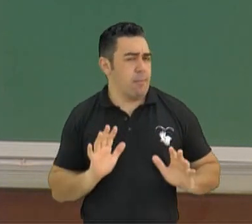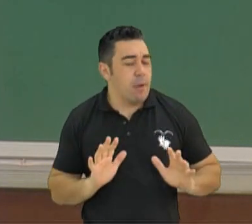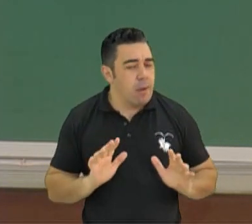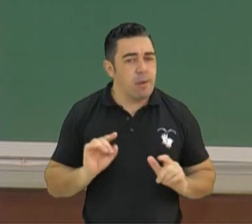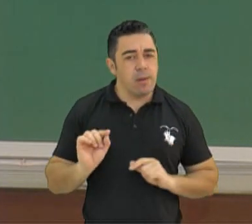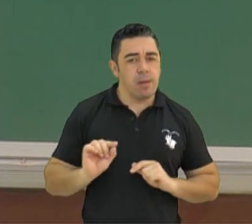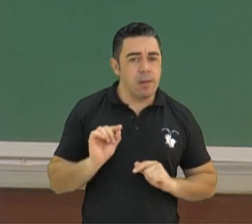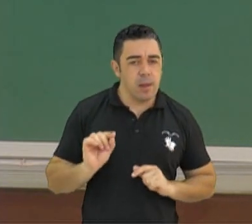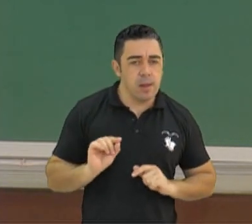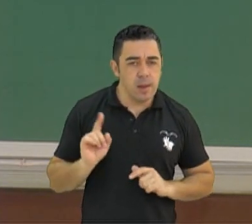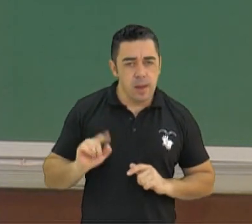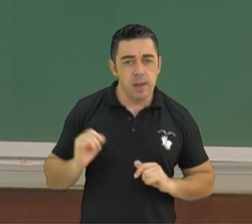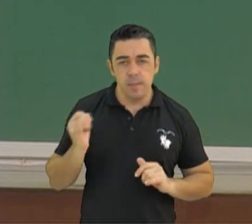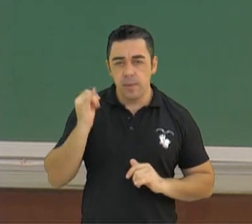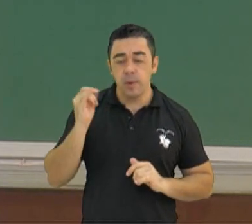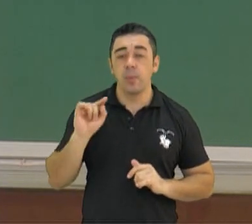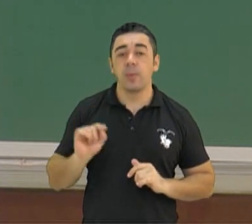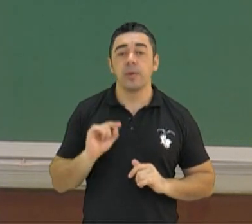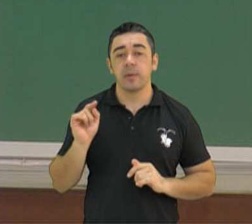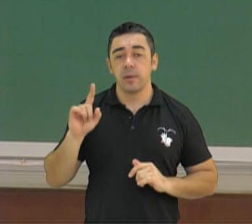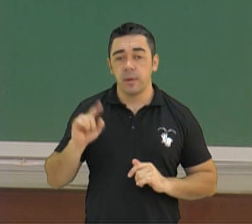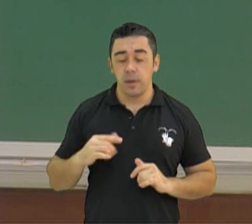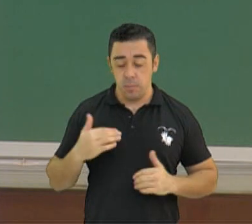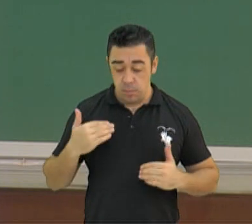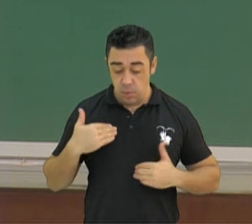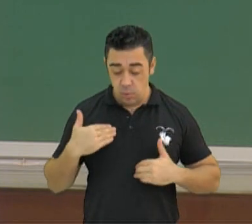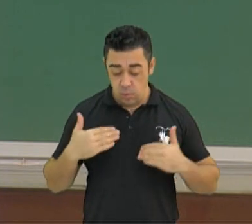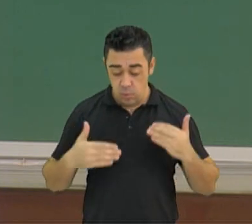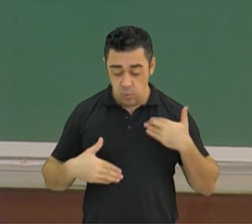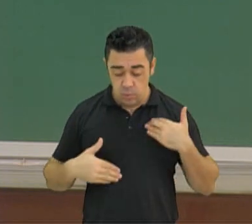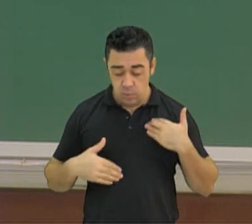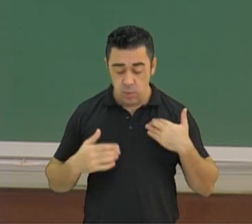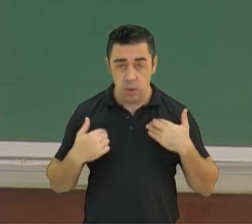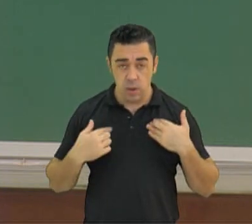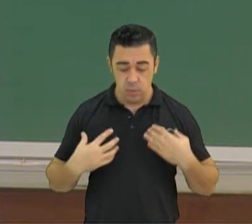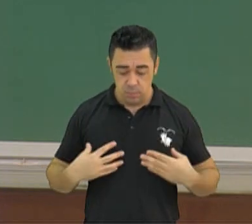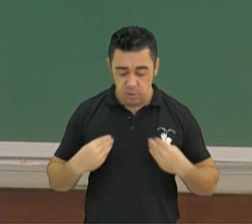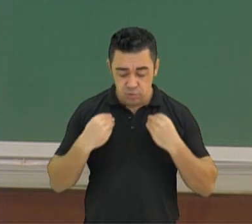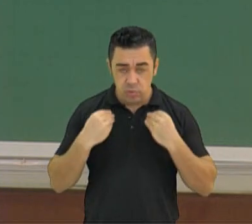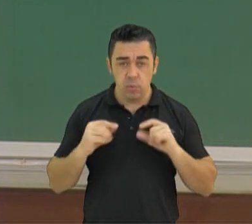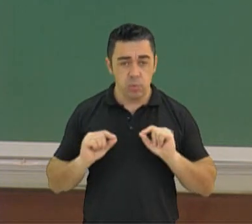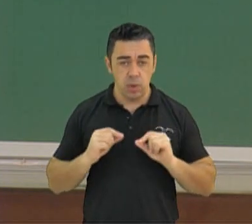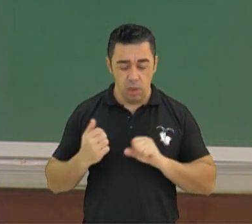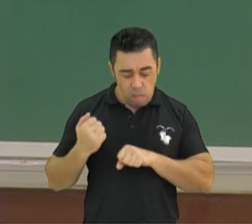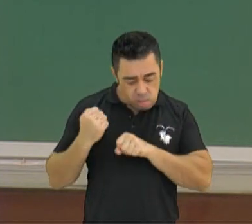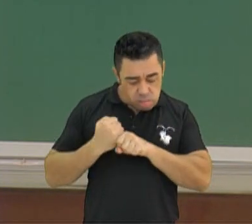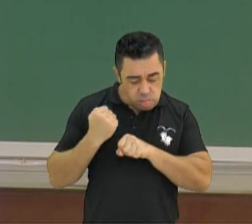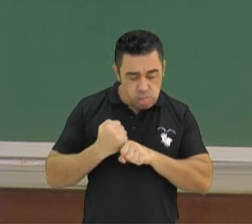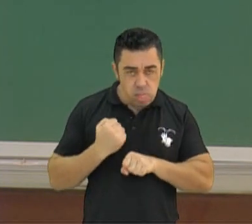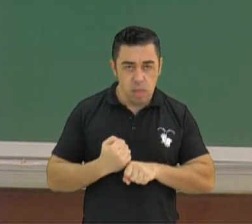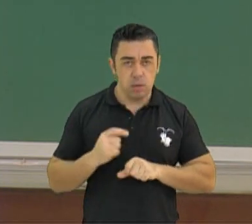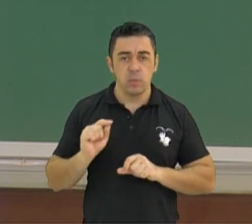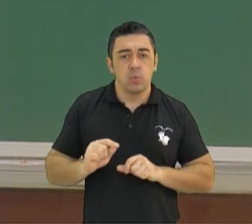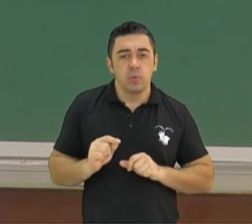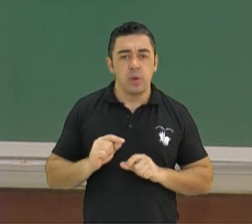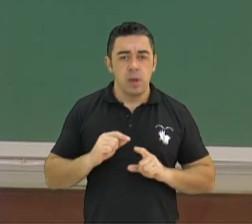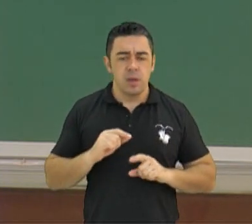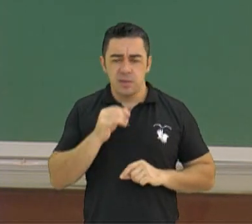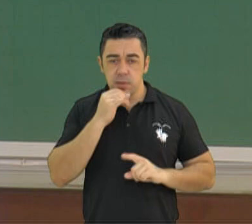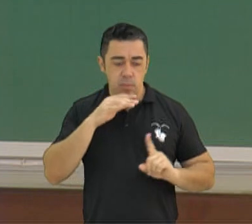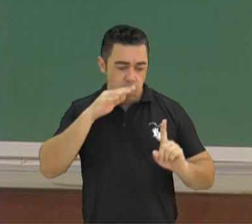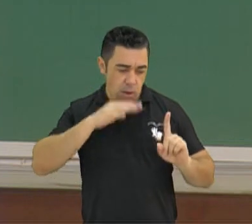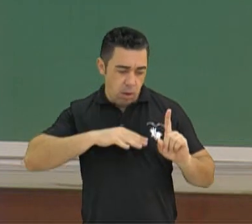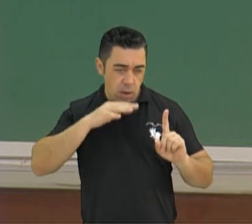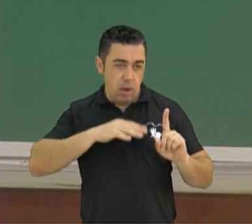estamos tratando, que é a intervenção no corpo, ou seja, o corpo esculpido. O culto à performance física conquista